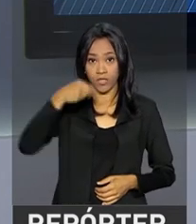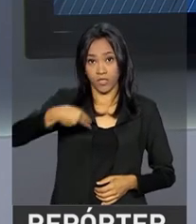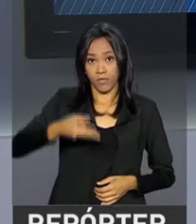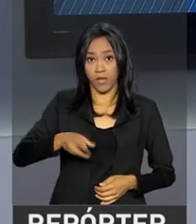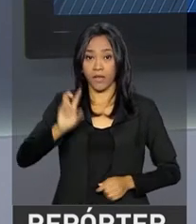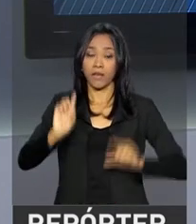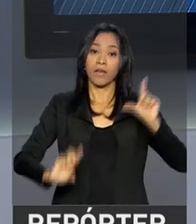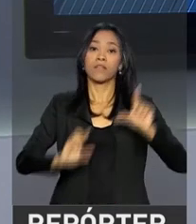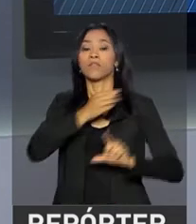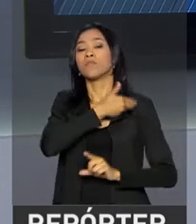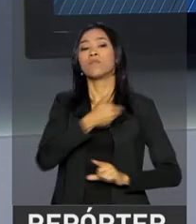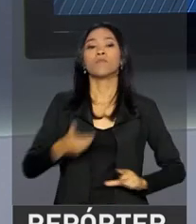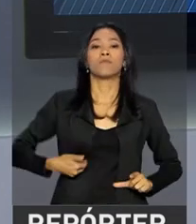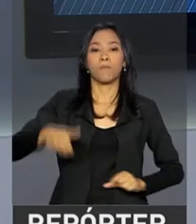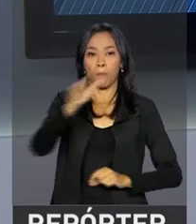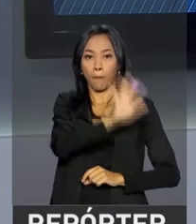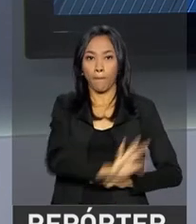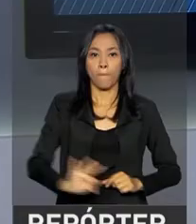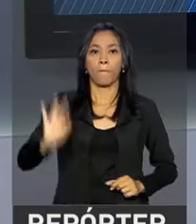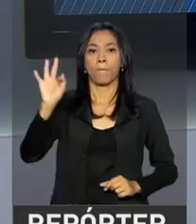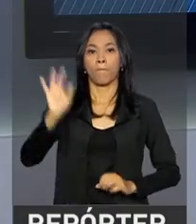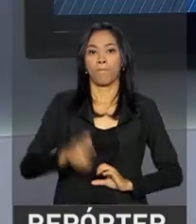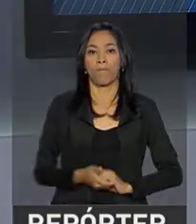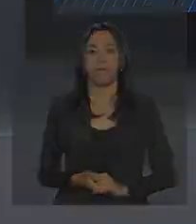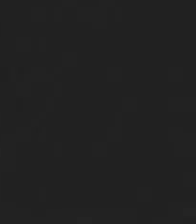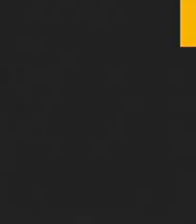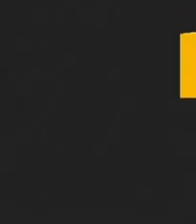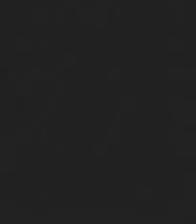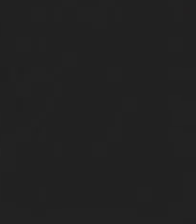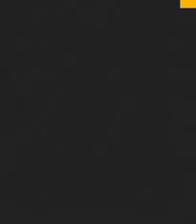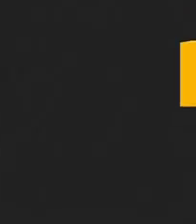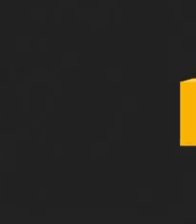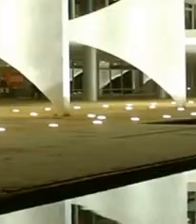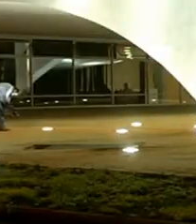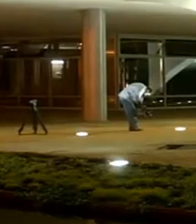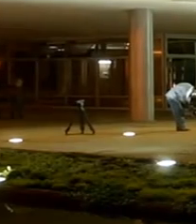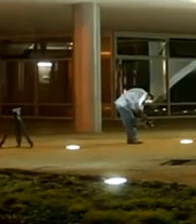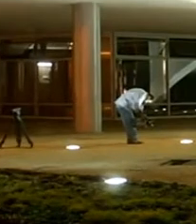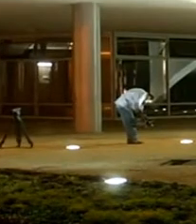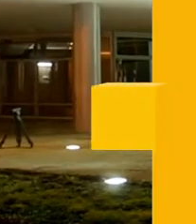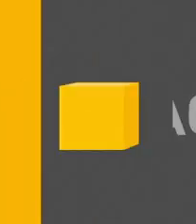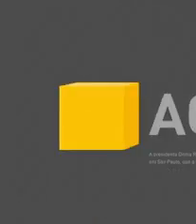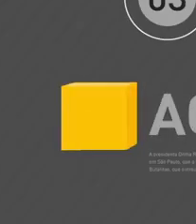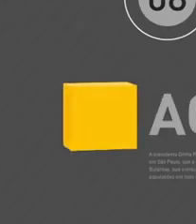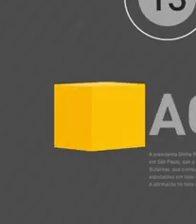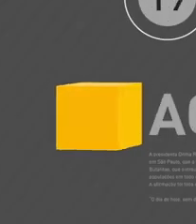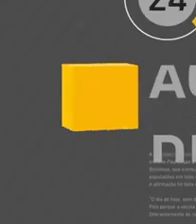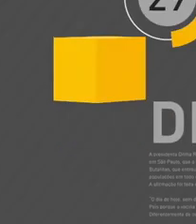gente na NBR, a TV do Governo Federal.